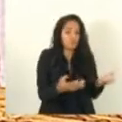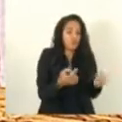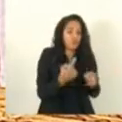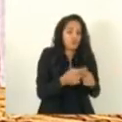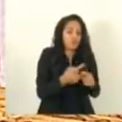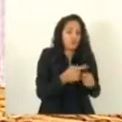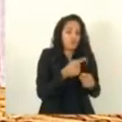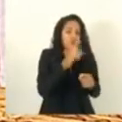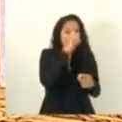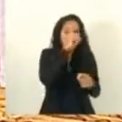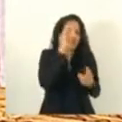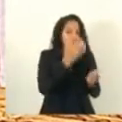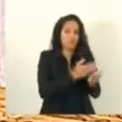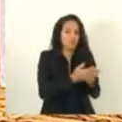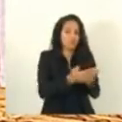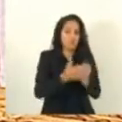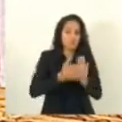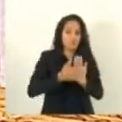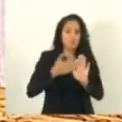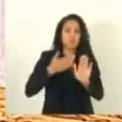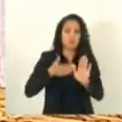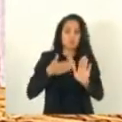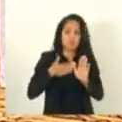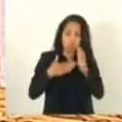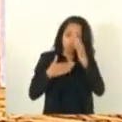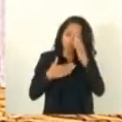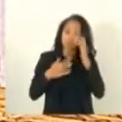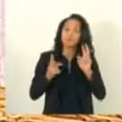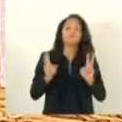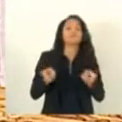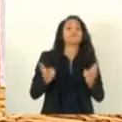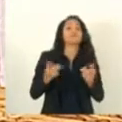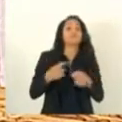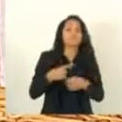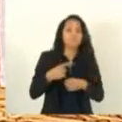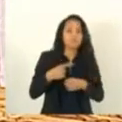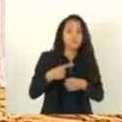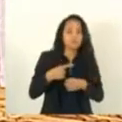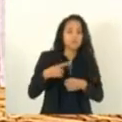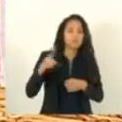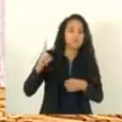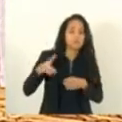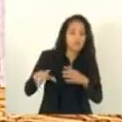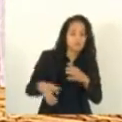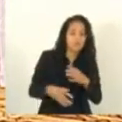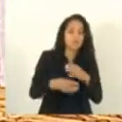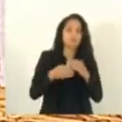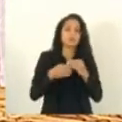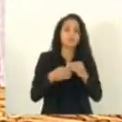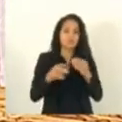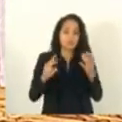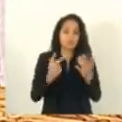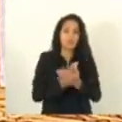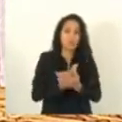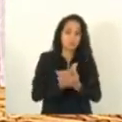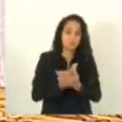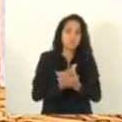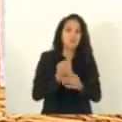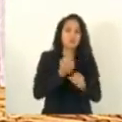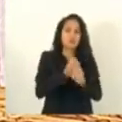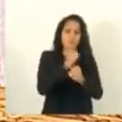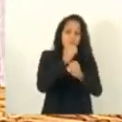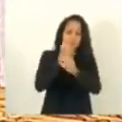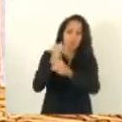início. É uma das minhas propostas. Que toda vez que houvesse um aditivo, e normalmente ocorrem vários durante uma